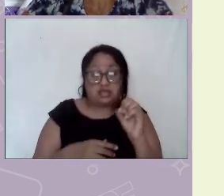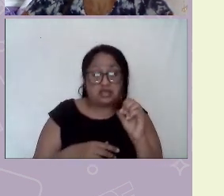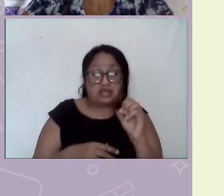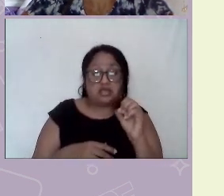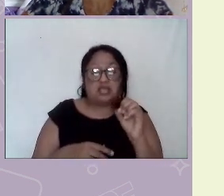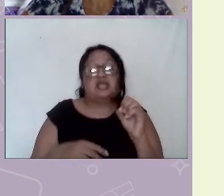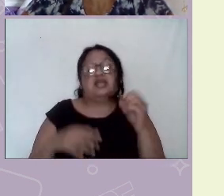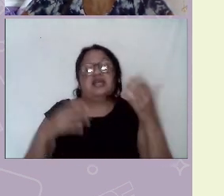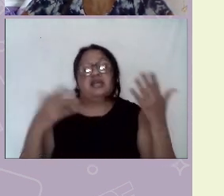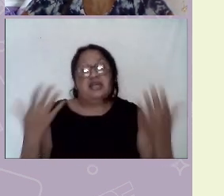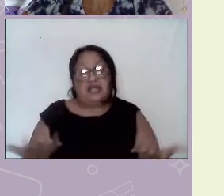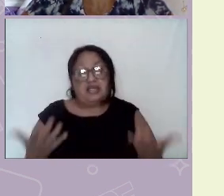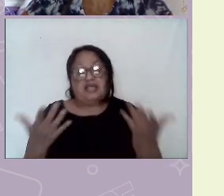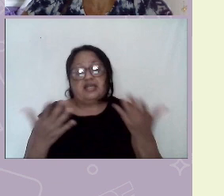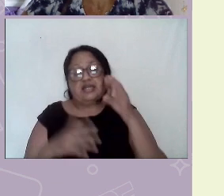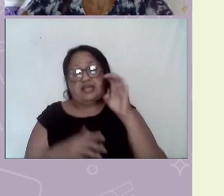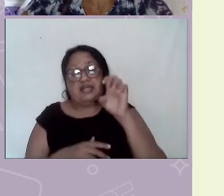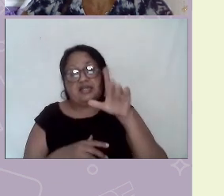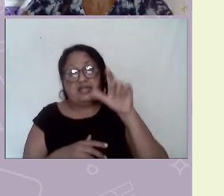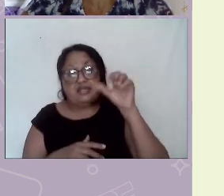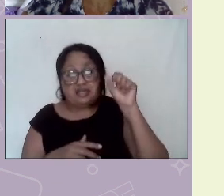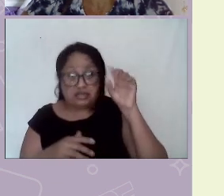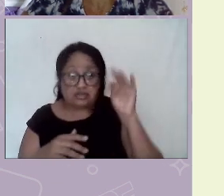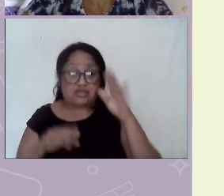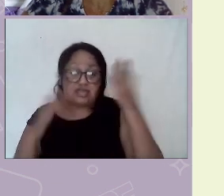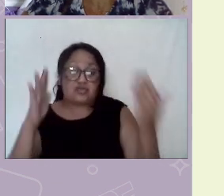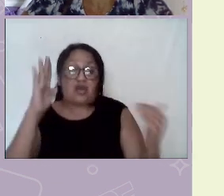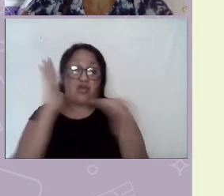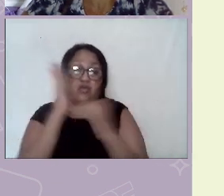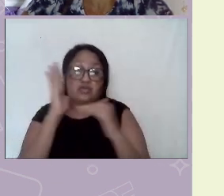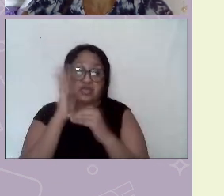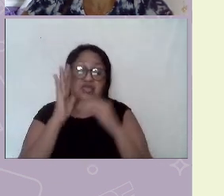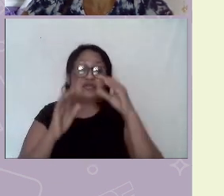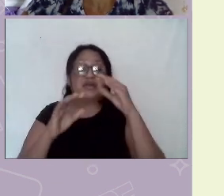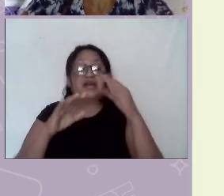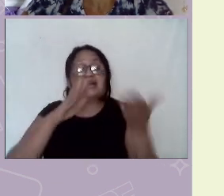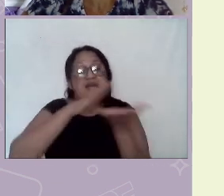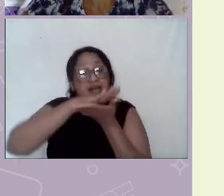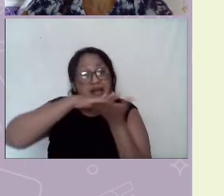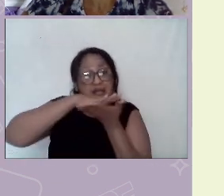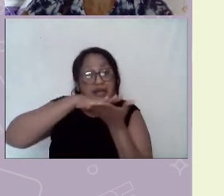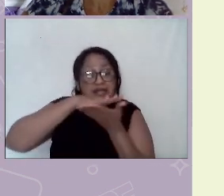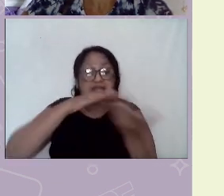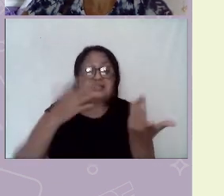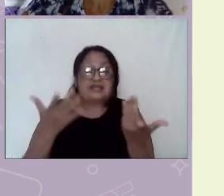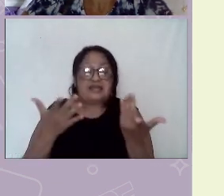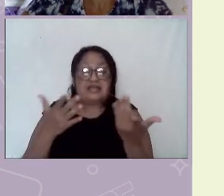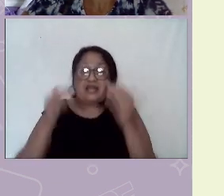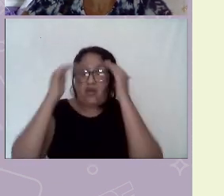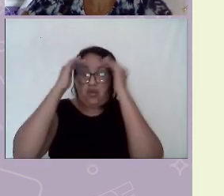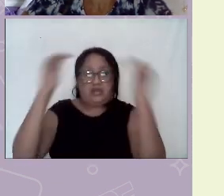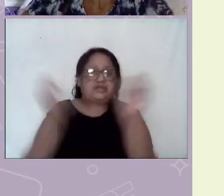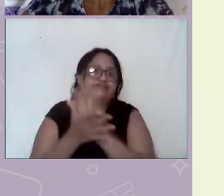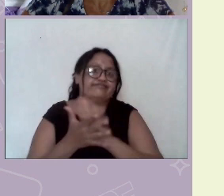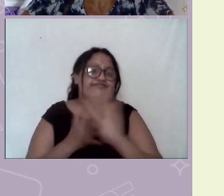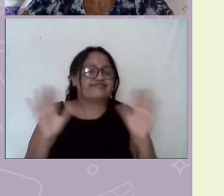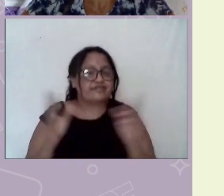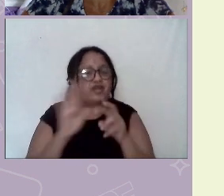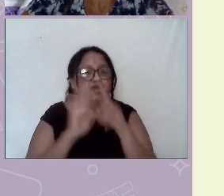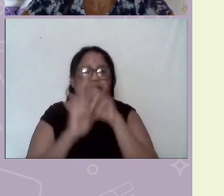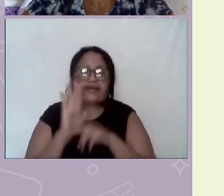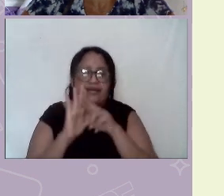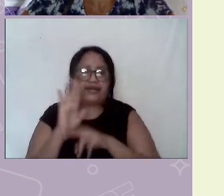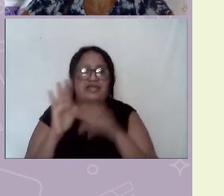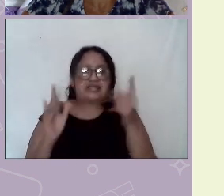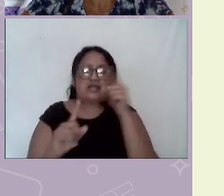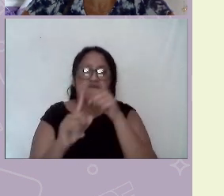ficar com 10 elétrons na sua última camada desobedecendo assim a regra do octeto tá certo? então esse